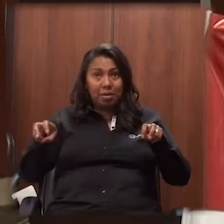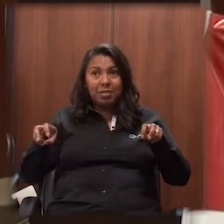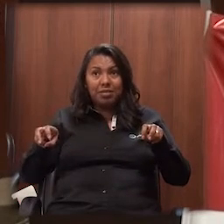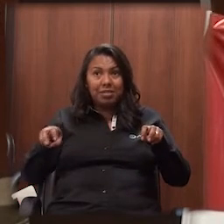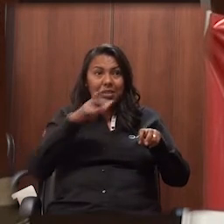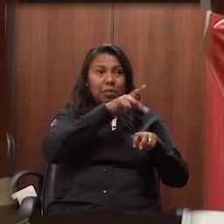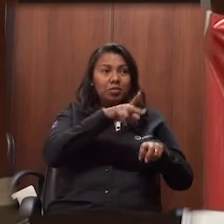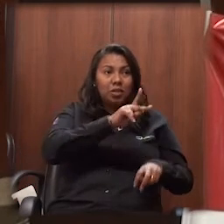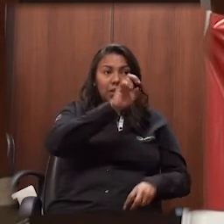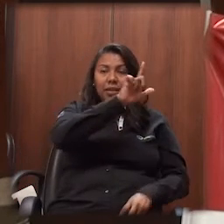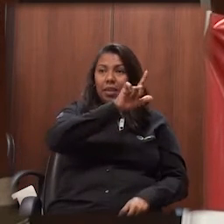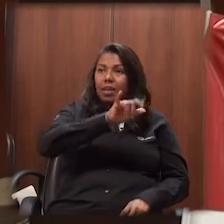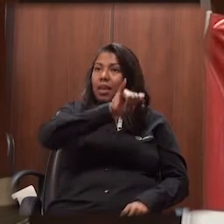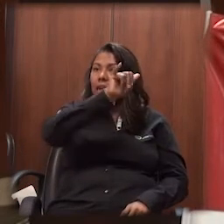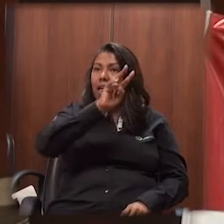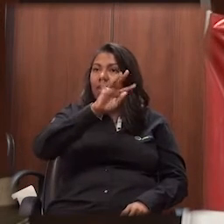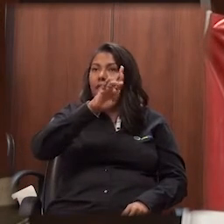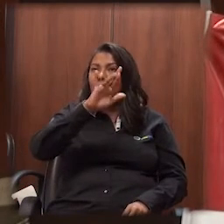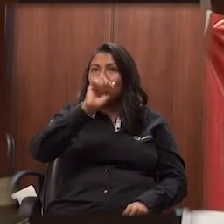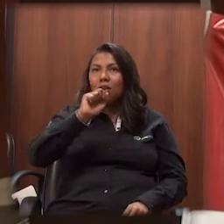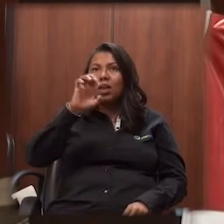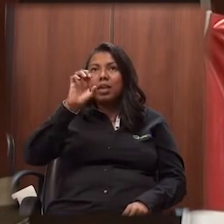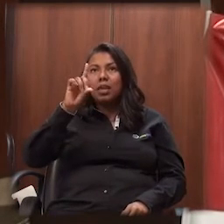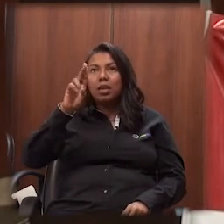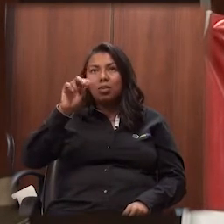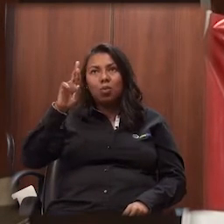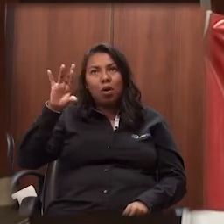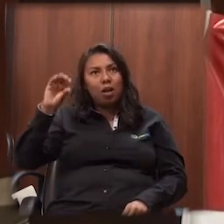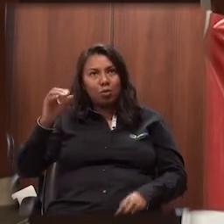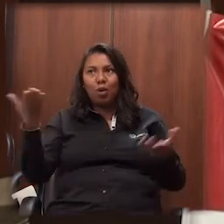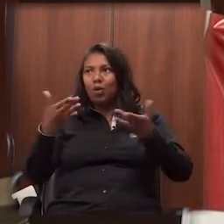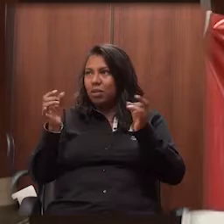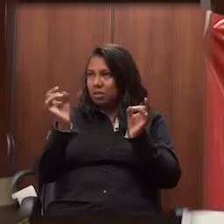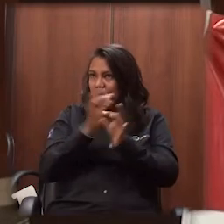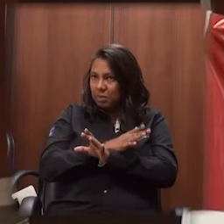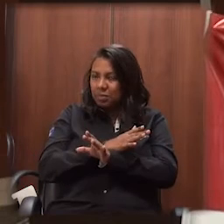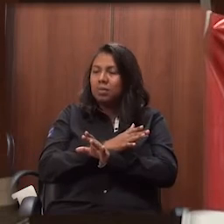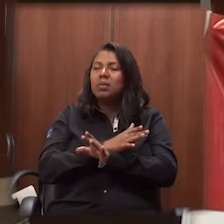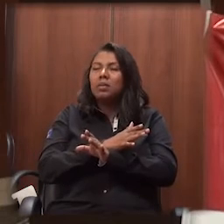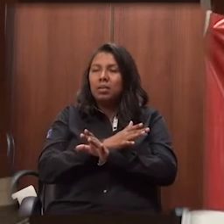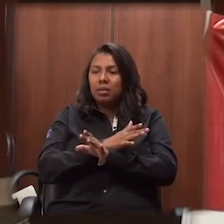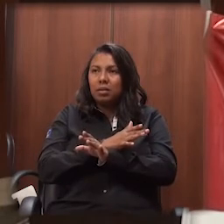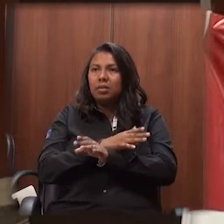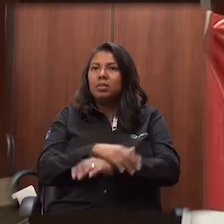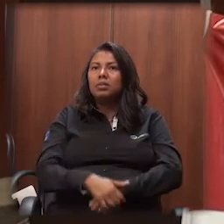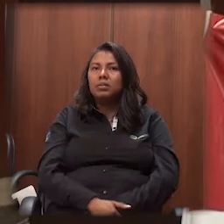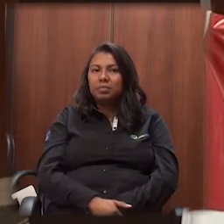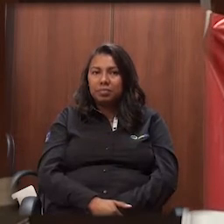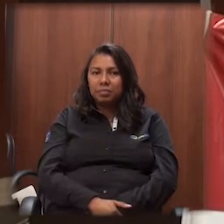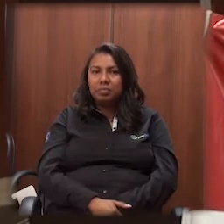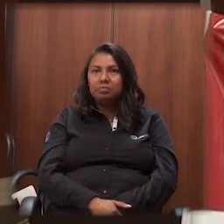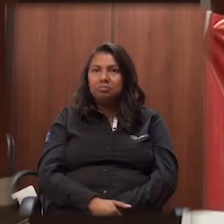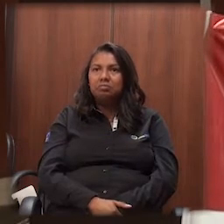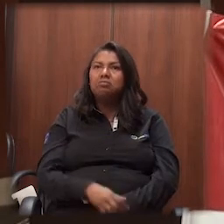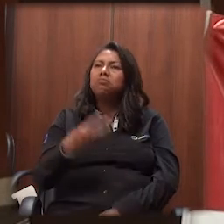professora Kelly, professora Vitória Benevides e Eduardo Bittar, ela se encerra, né, com essa rica contribuição,